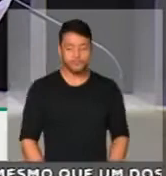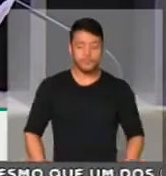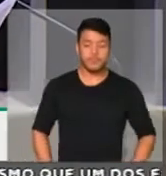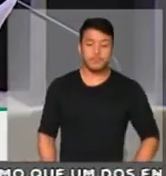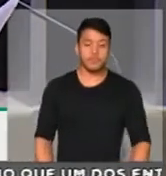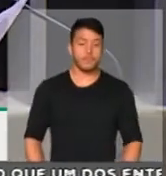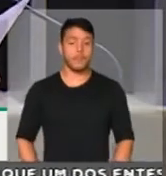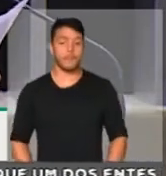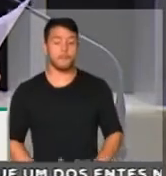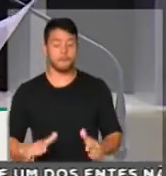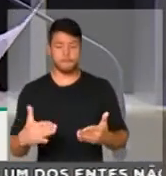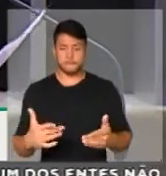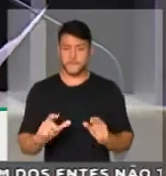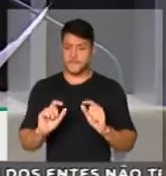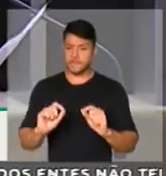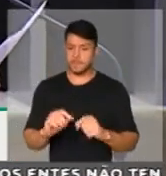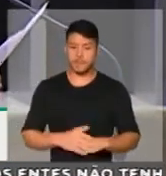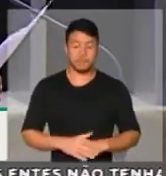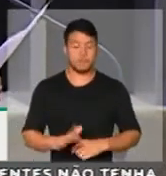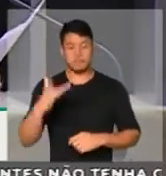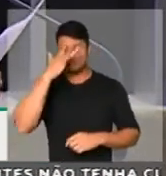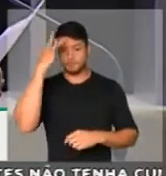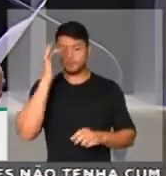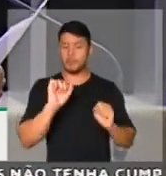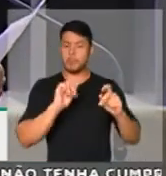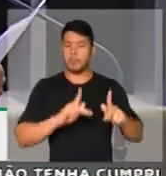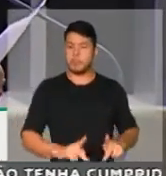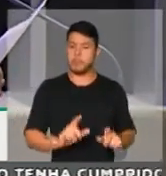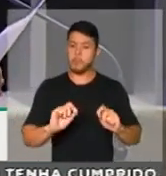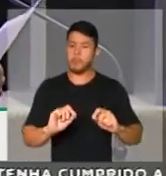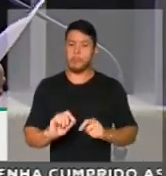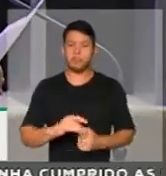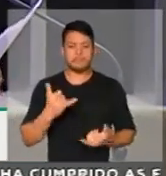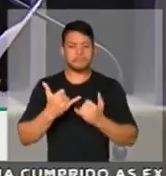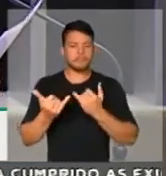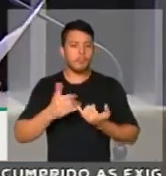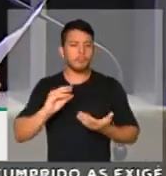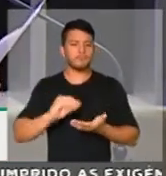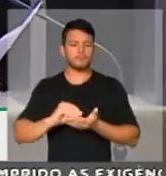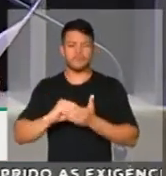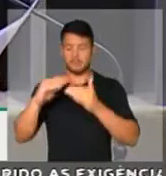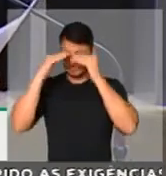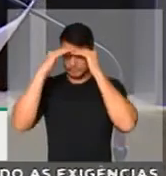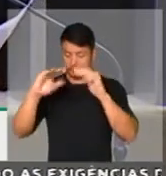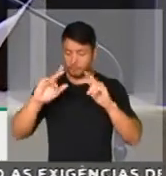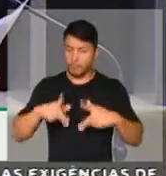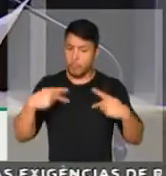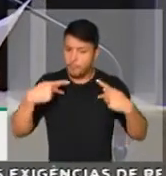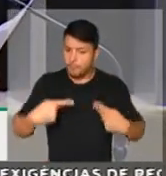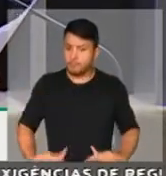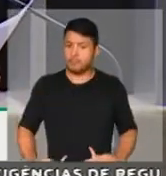tratamento desigual e a inobservância do princípio da dignidade da pessoa humana